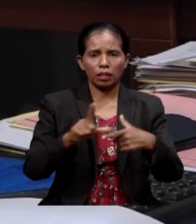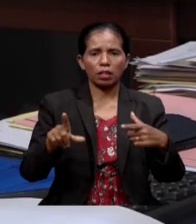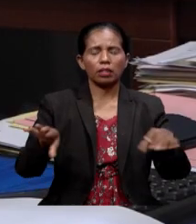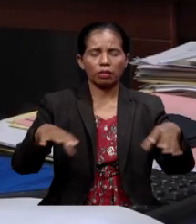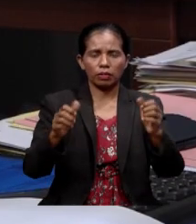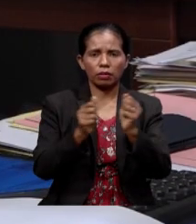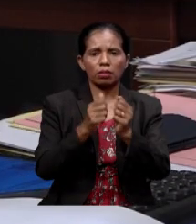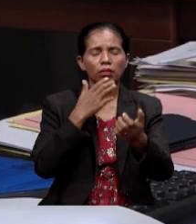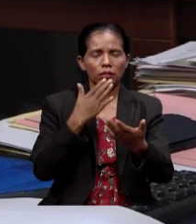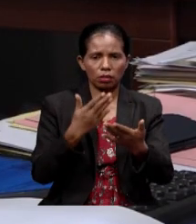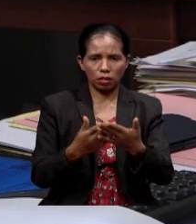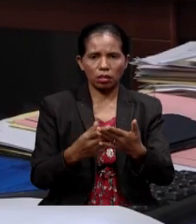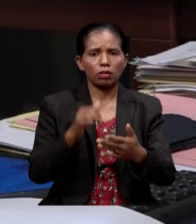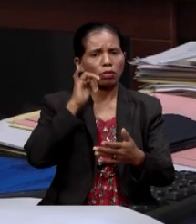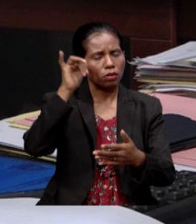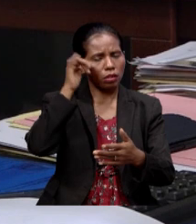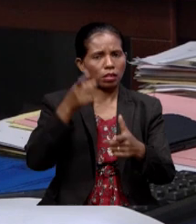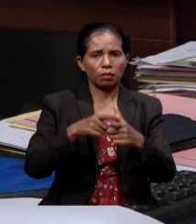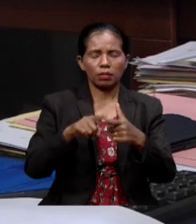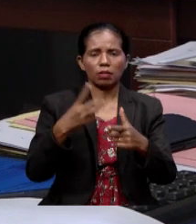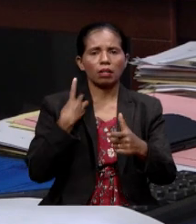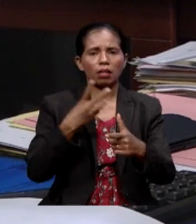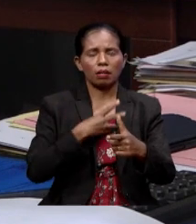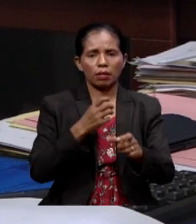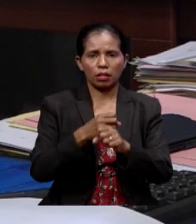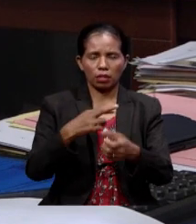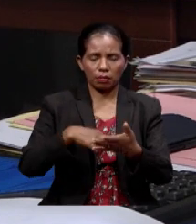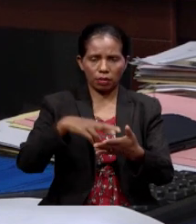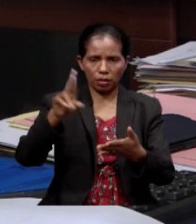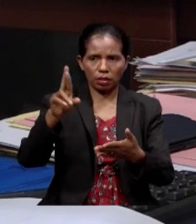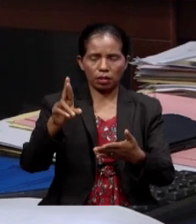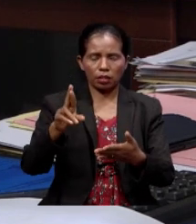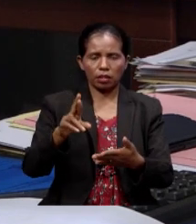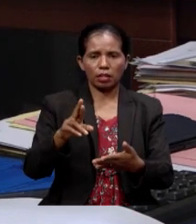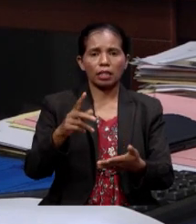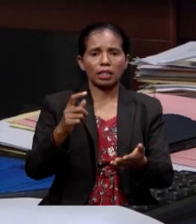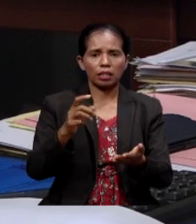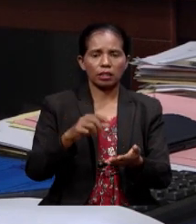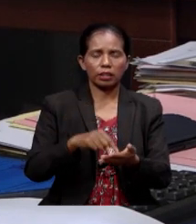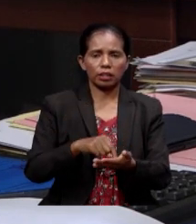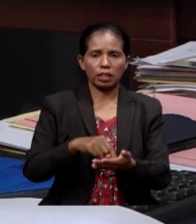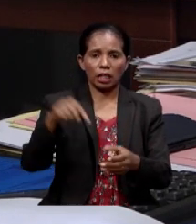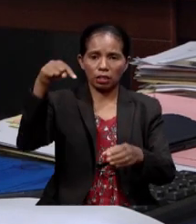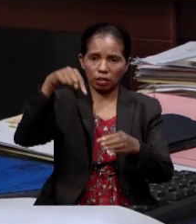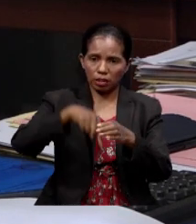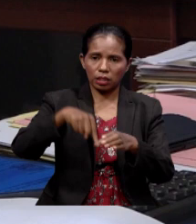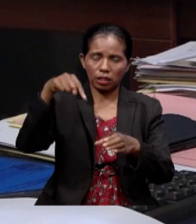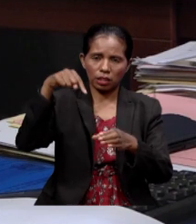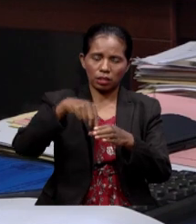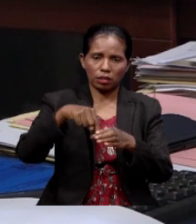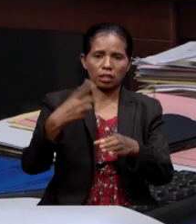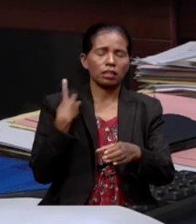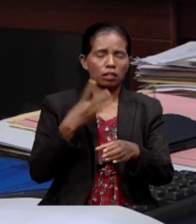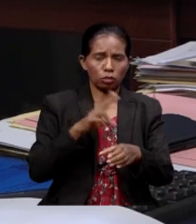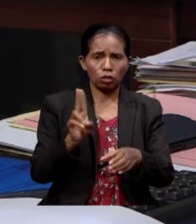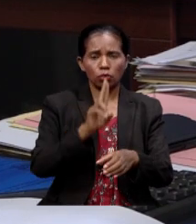sei que depois de a minha halo aprovação ba tinta último tinta neve mai te sei usa ya eleição mai